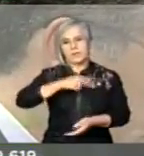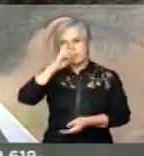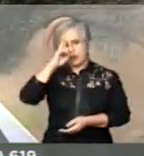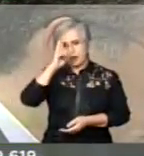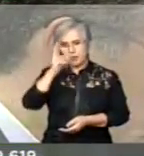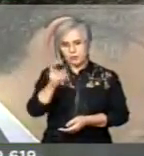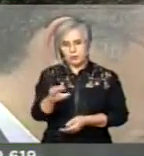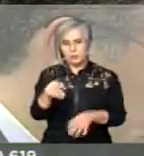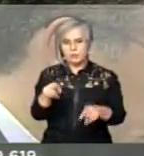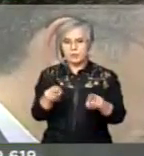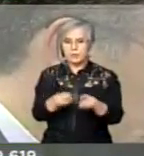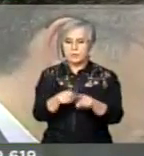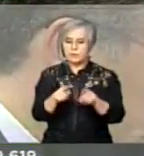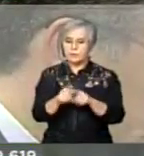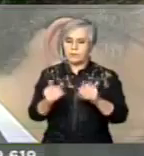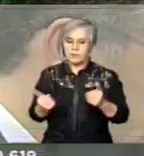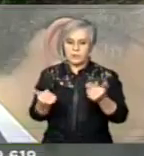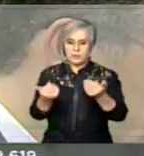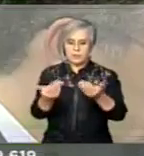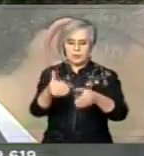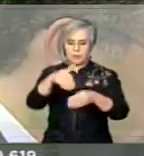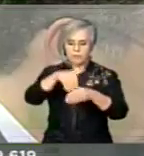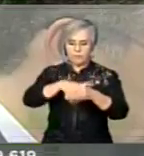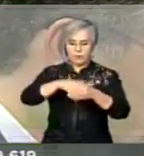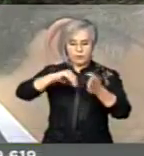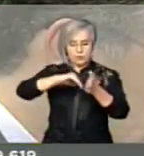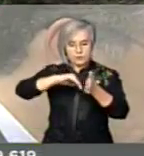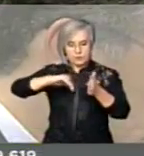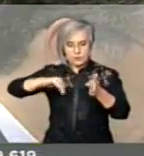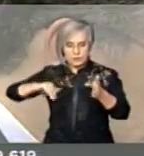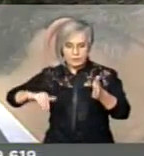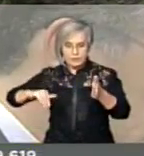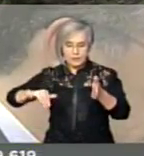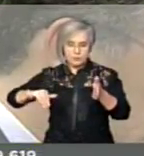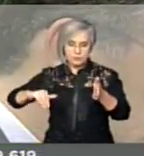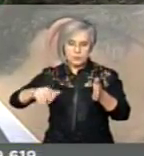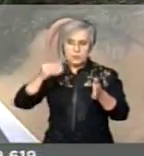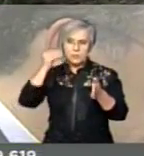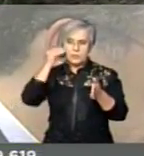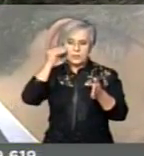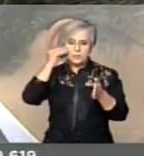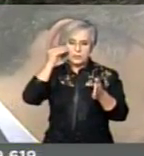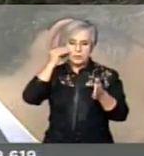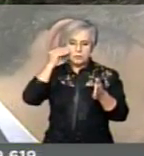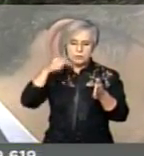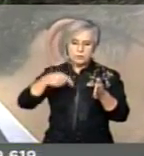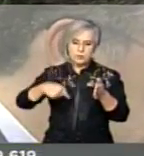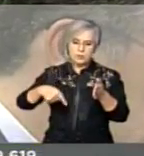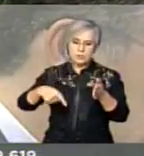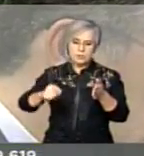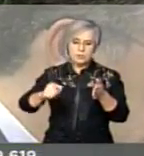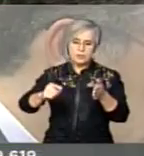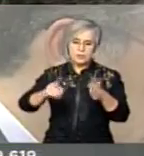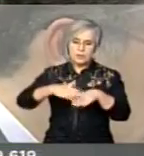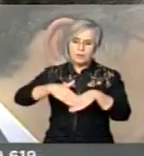inclusive entregando um voto em separado, tentando ir além da